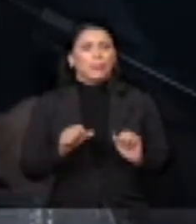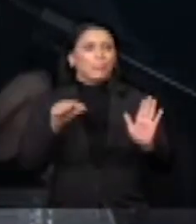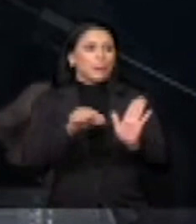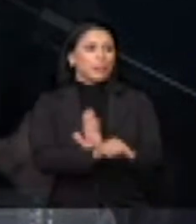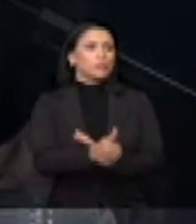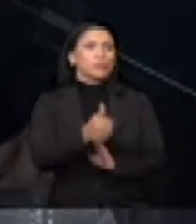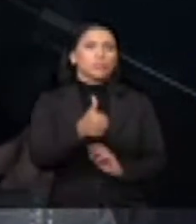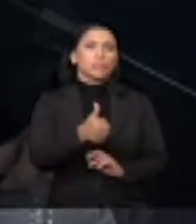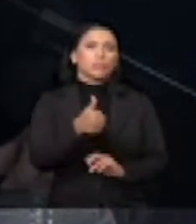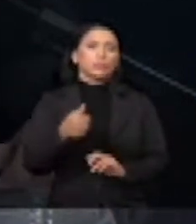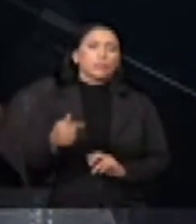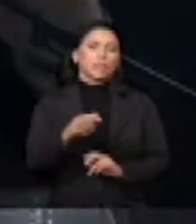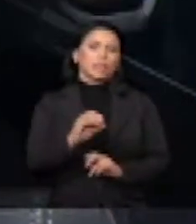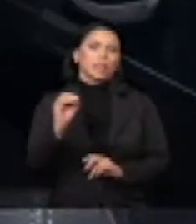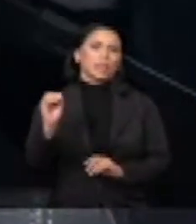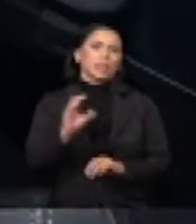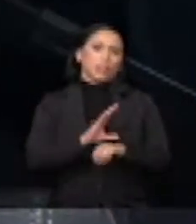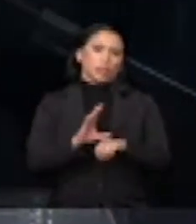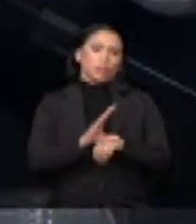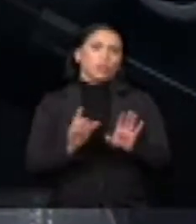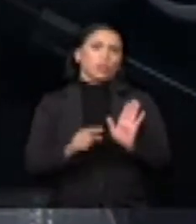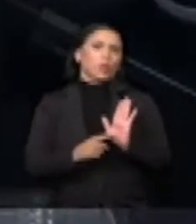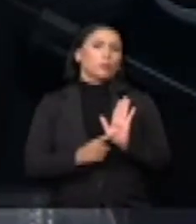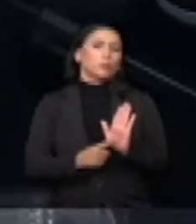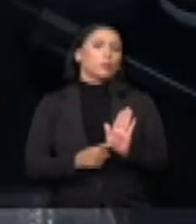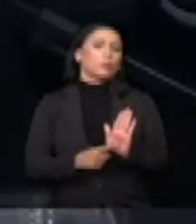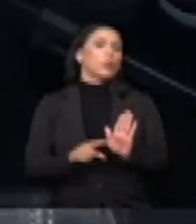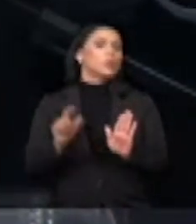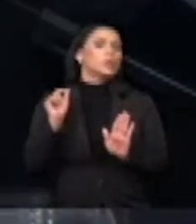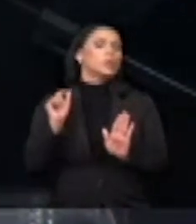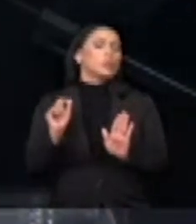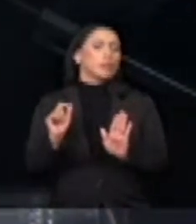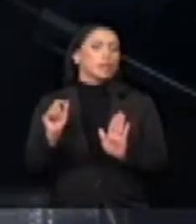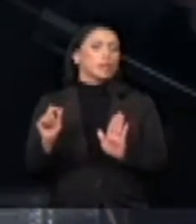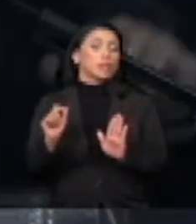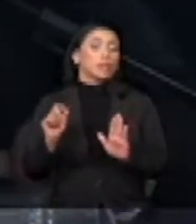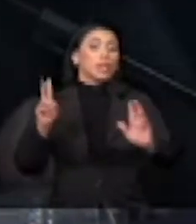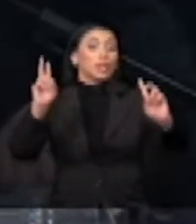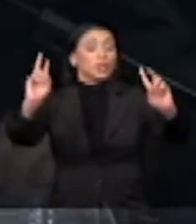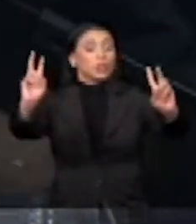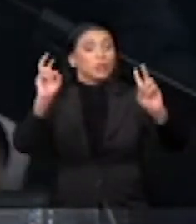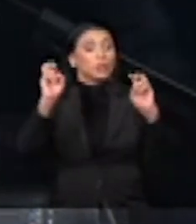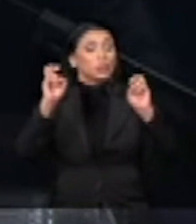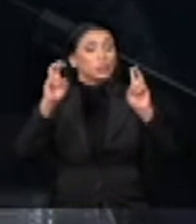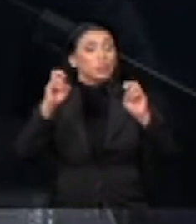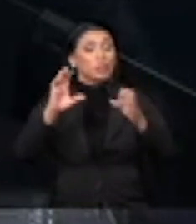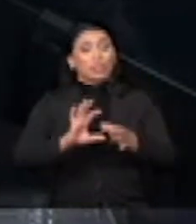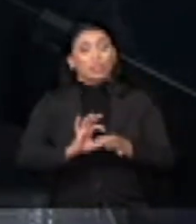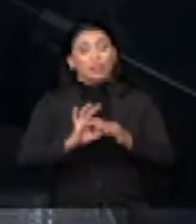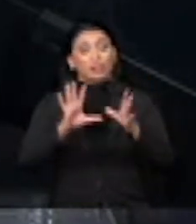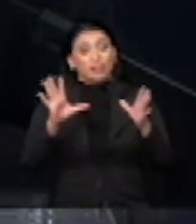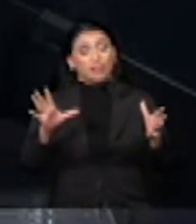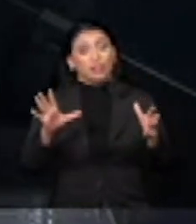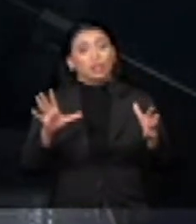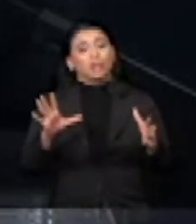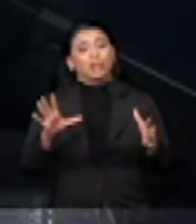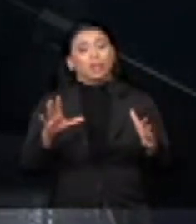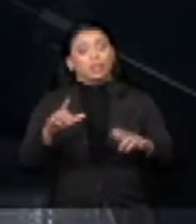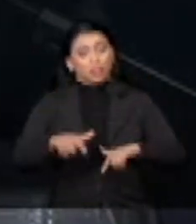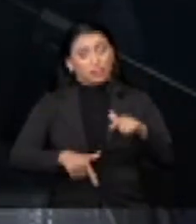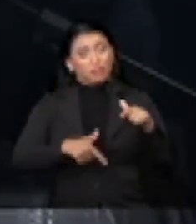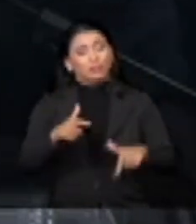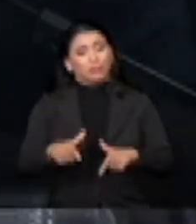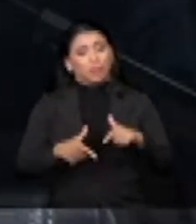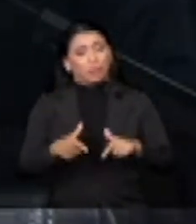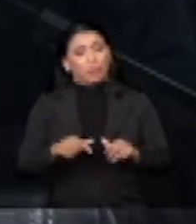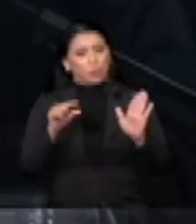170 da Constituição apresenta uma ressalva a questão absoluta da livre iniciativa diz o seguinte